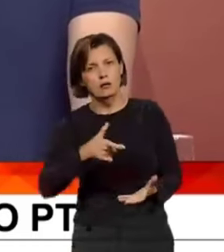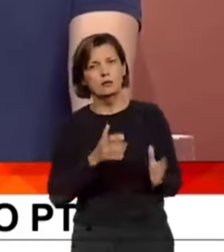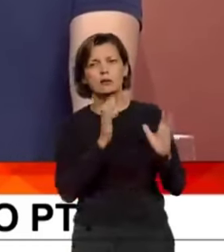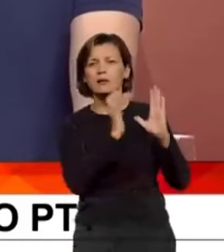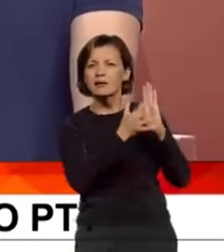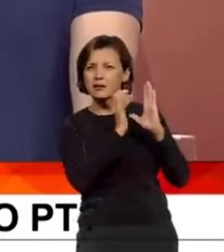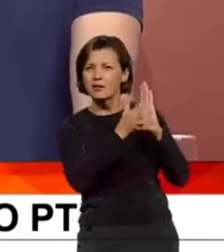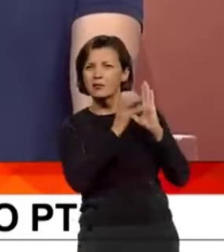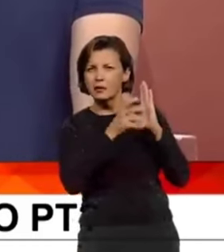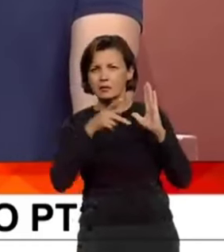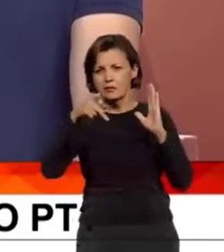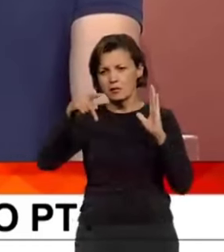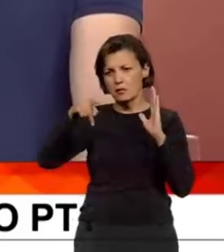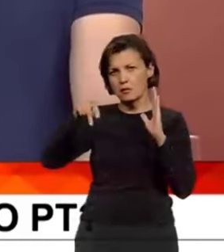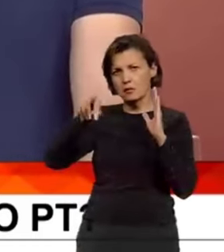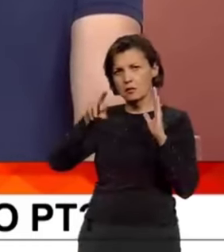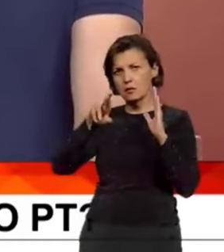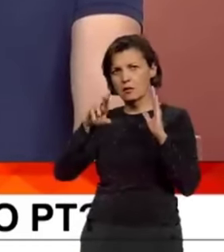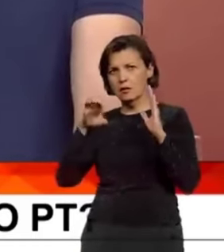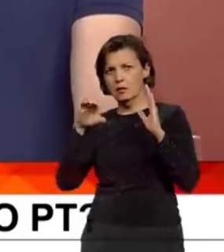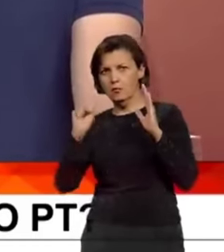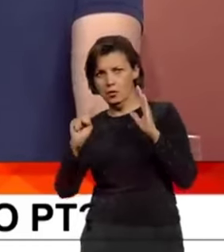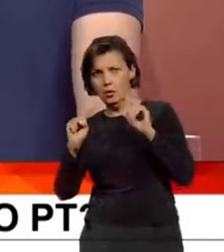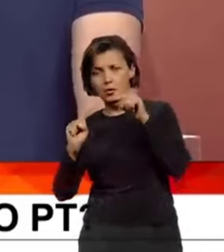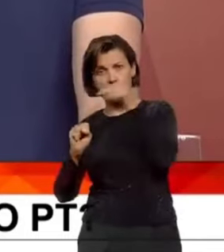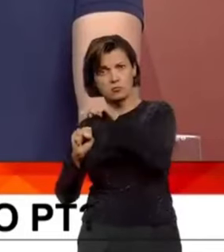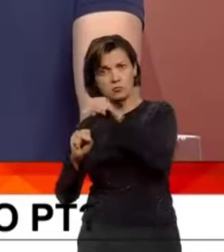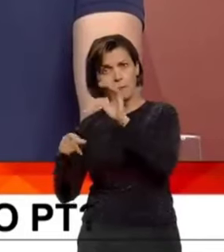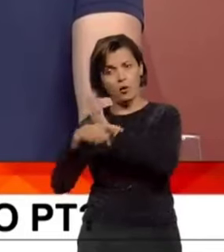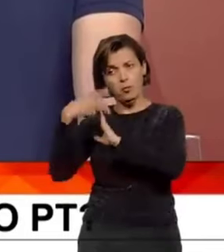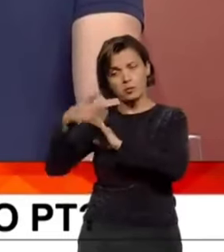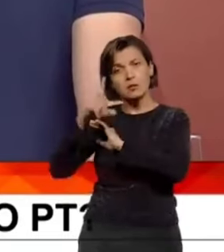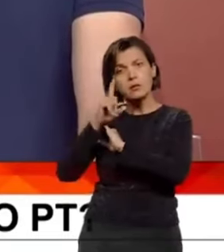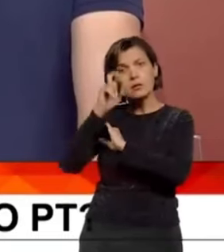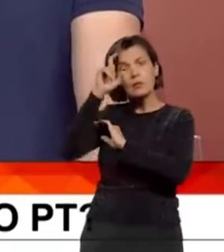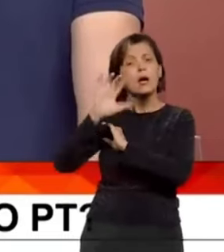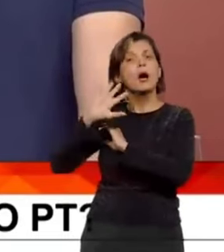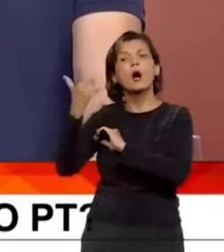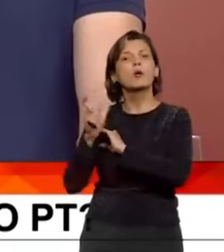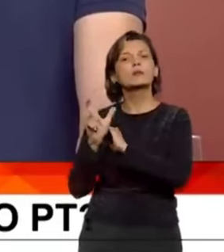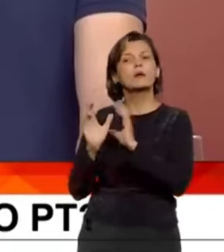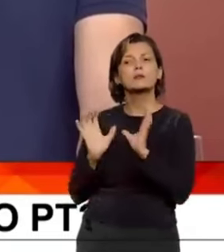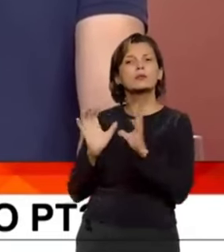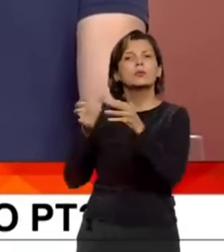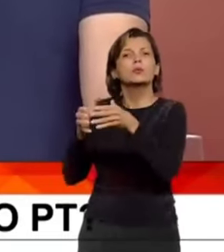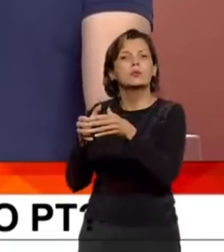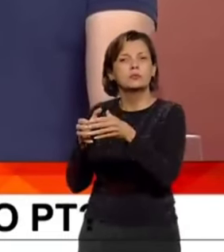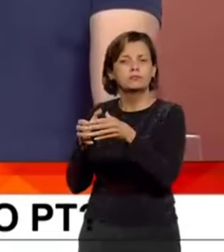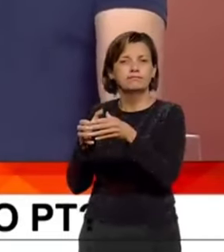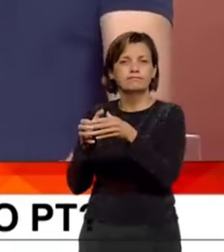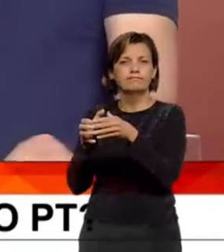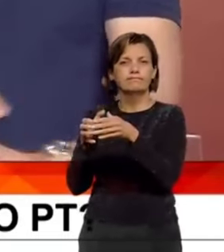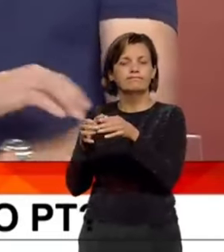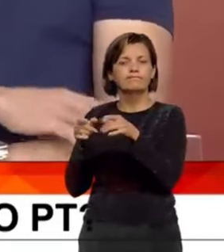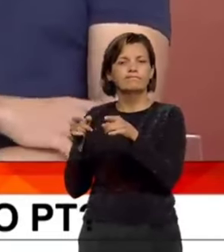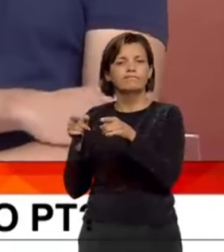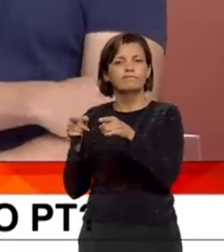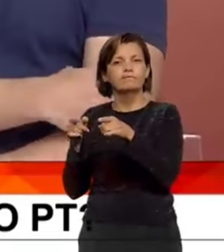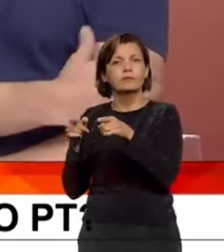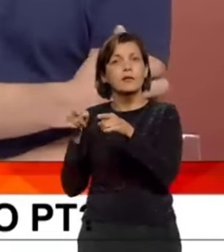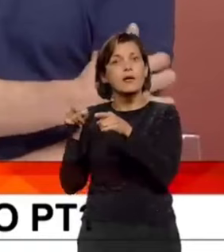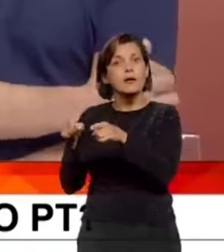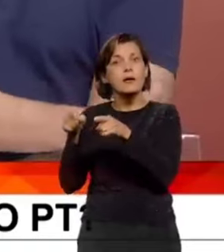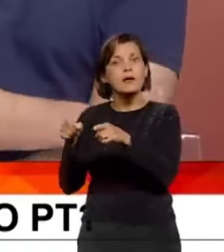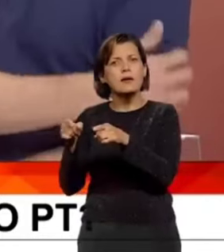interesse o partido do pros nesse caso o partido do Pablo Marçal o que que ocorre com ele é